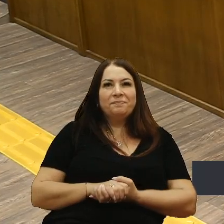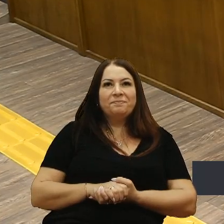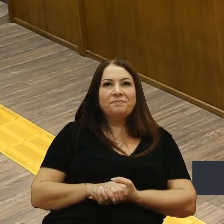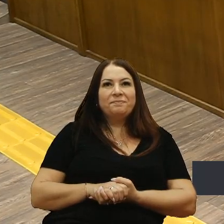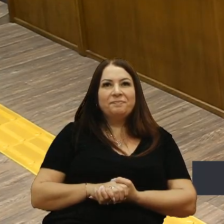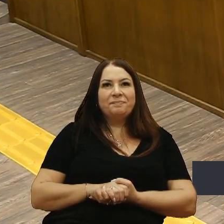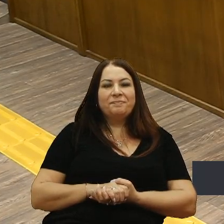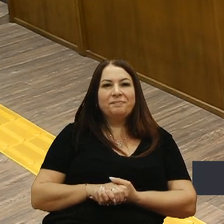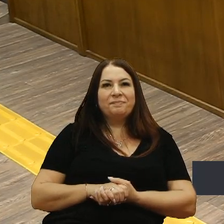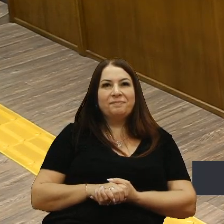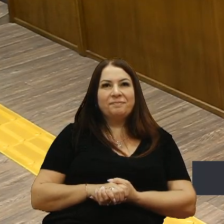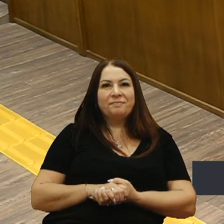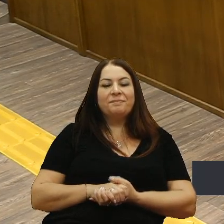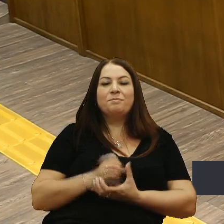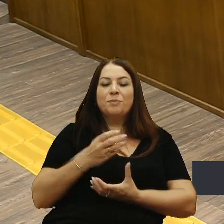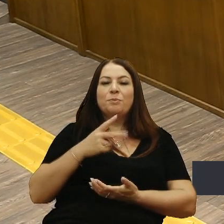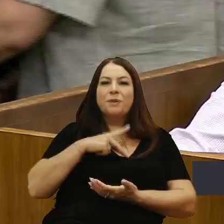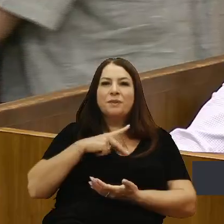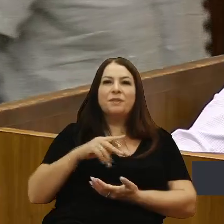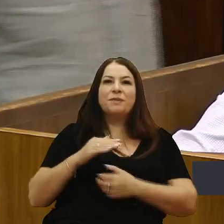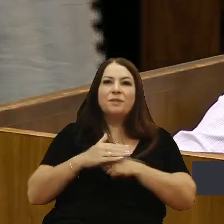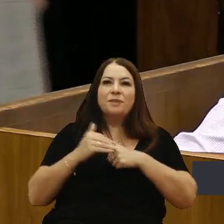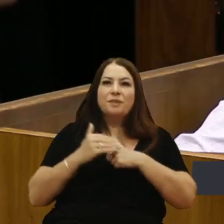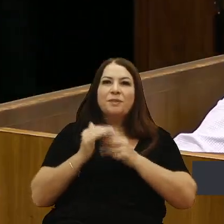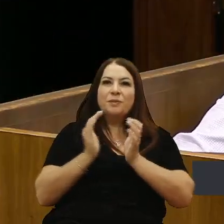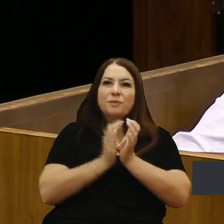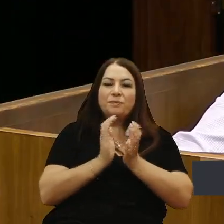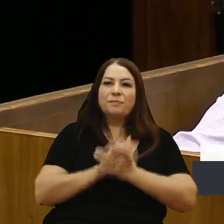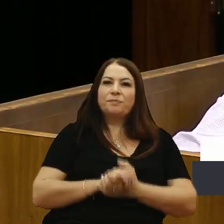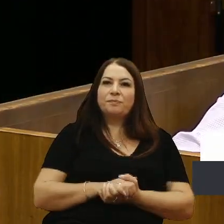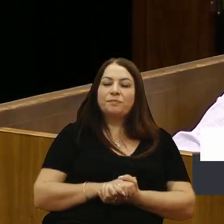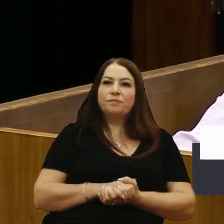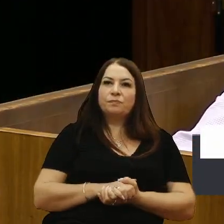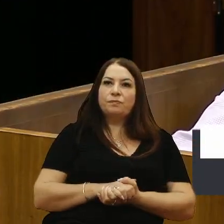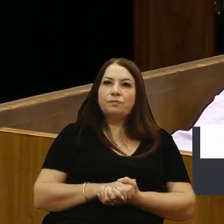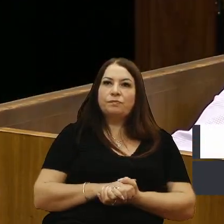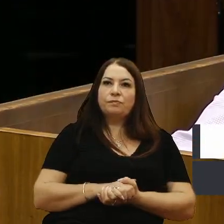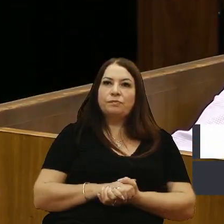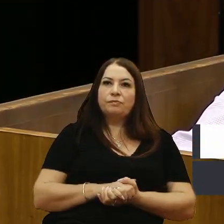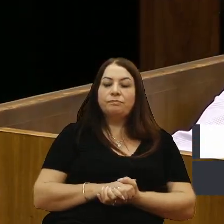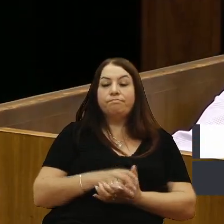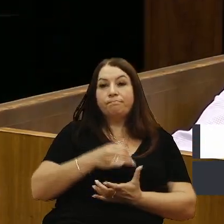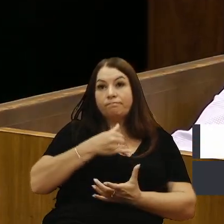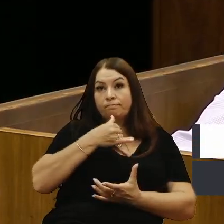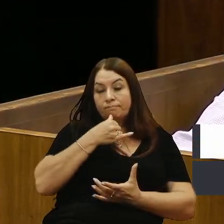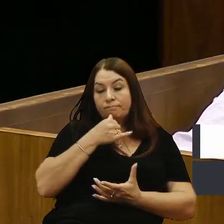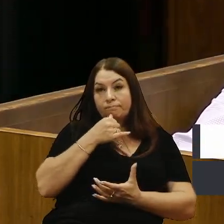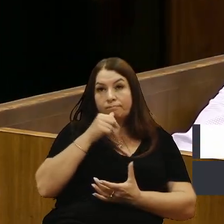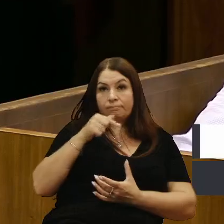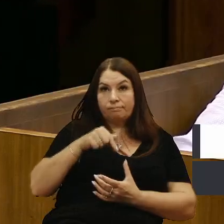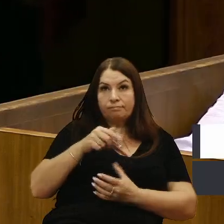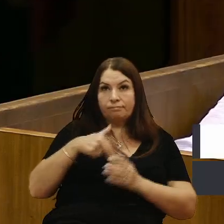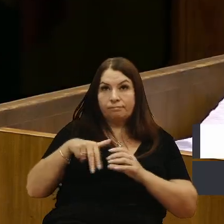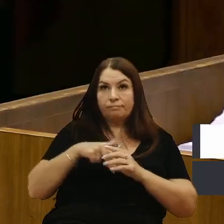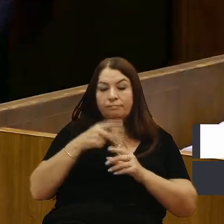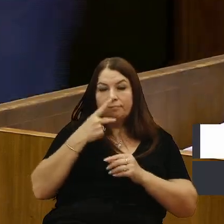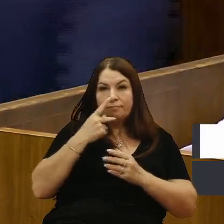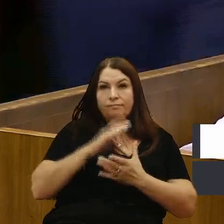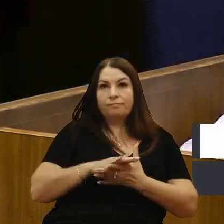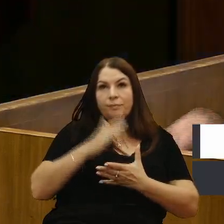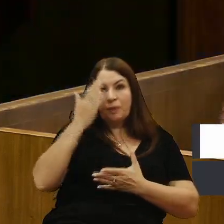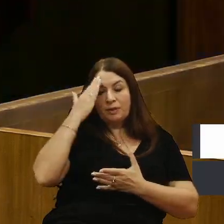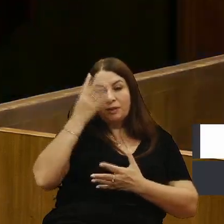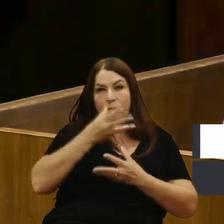Bom, senhor presidente, queridos colegas, me entristece muito vir aqui fazer essa fala. Eu